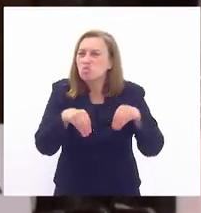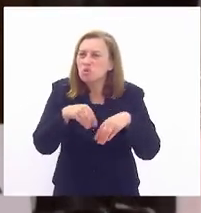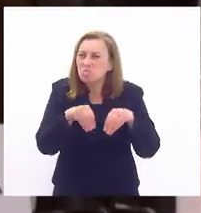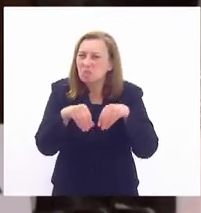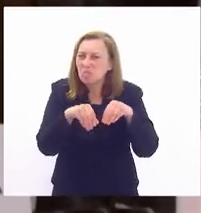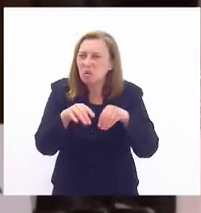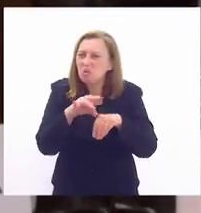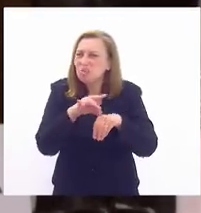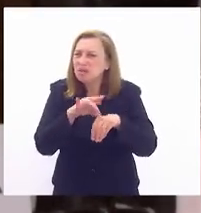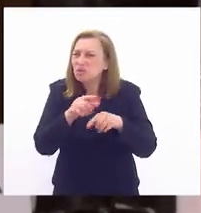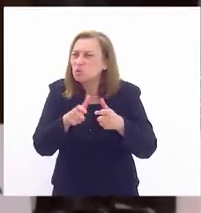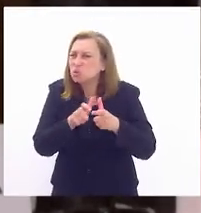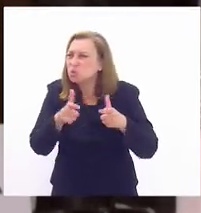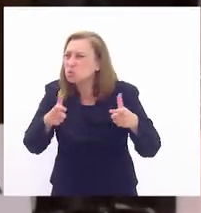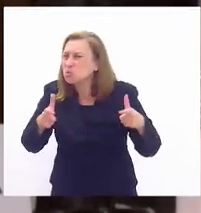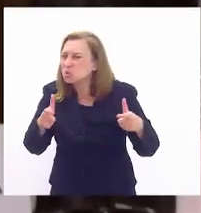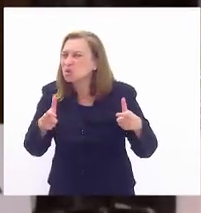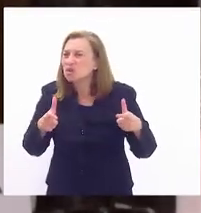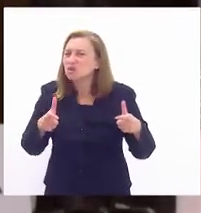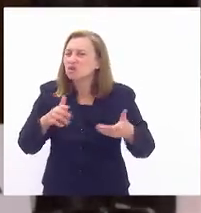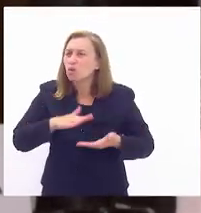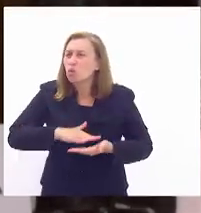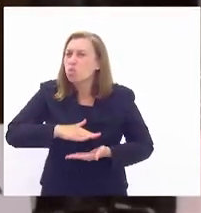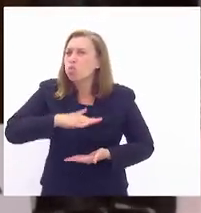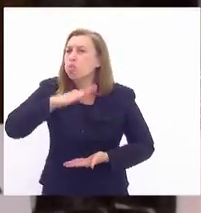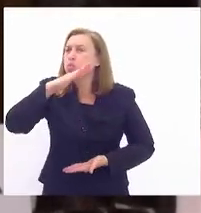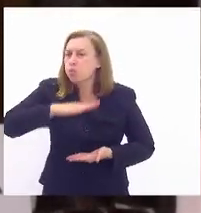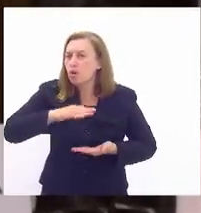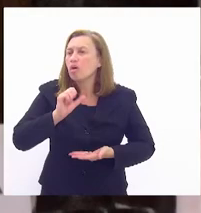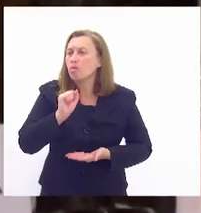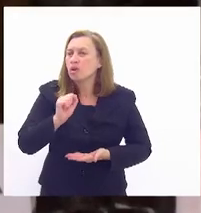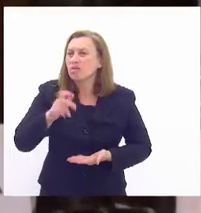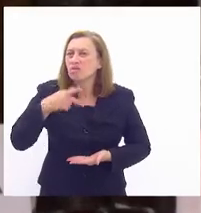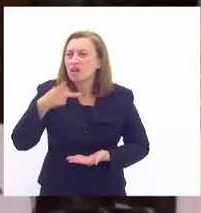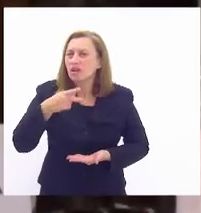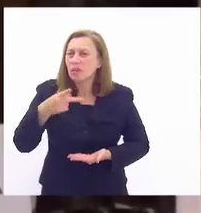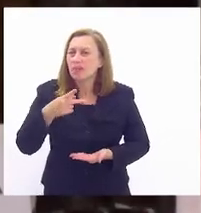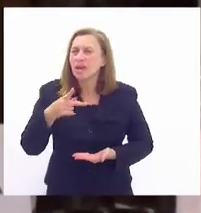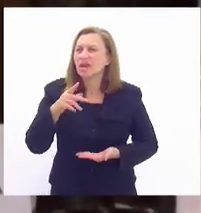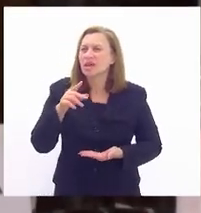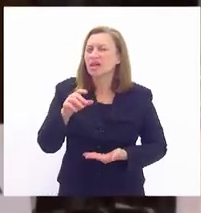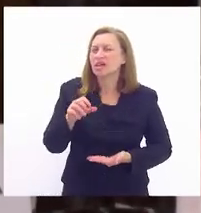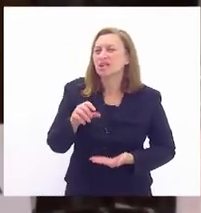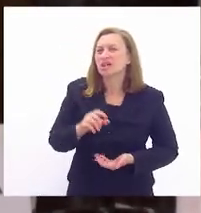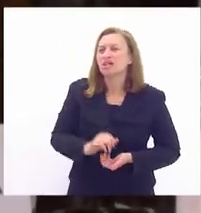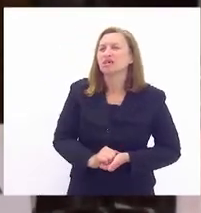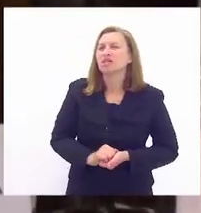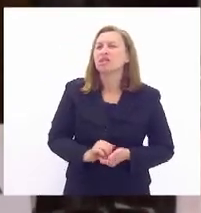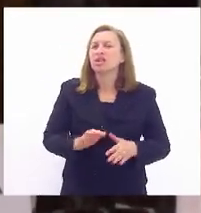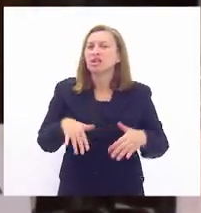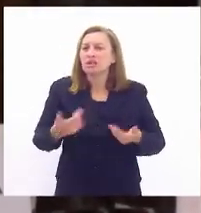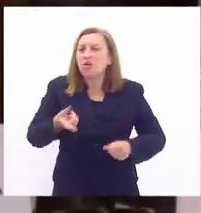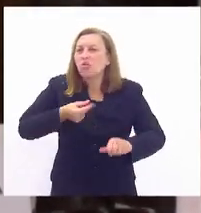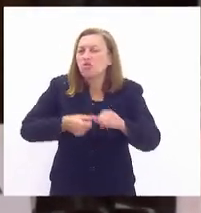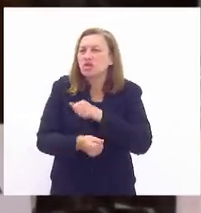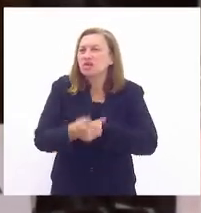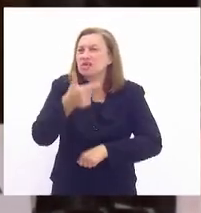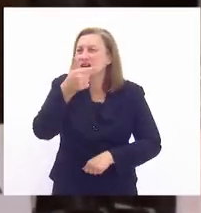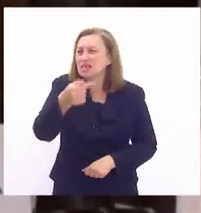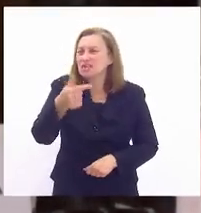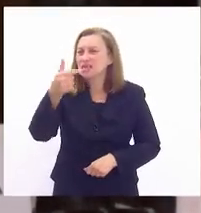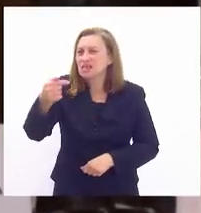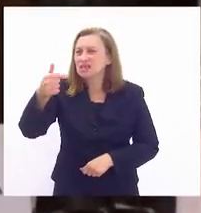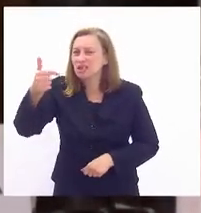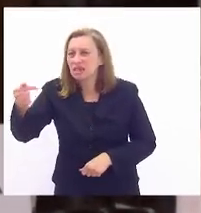grande poluidor, vamos chamar assim, se chama sintetização, que tem um investimento de 770